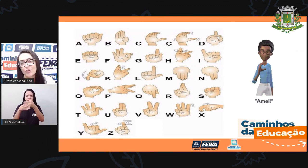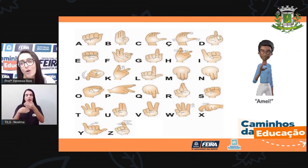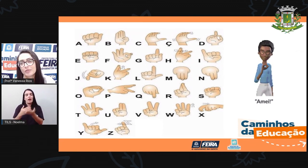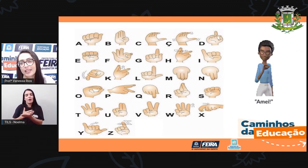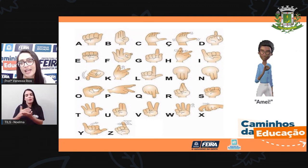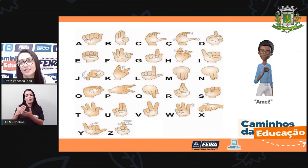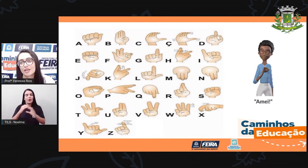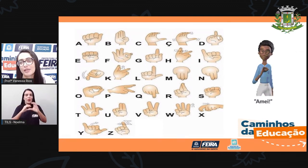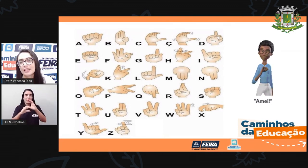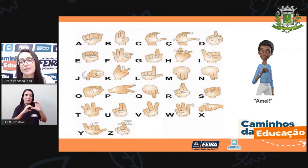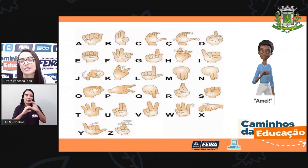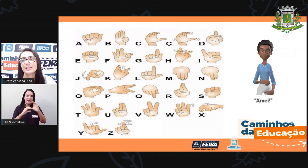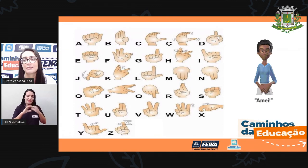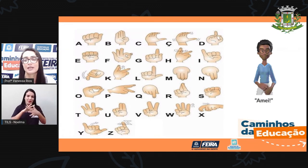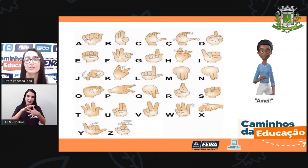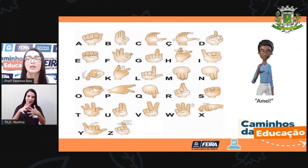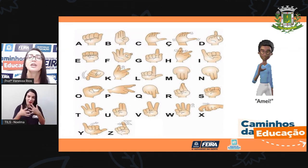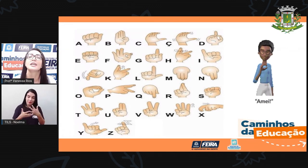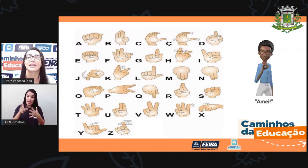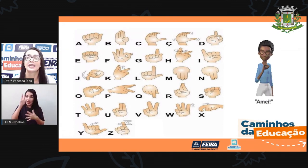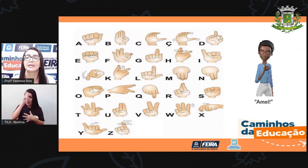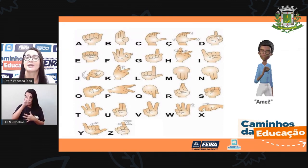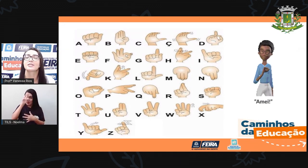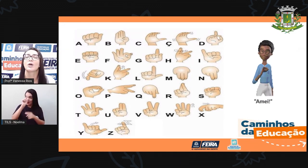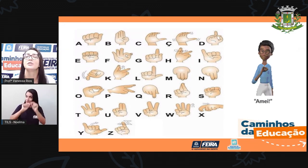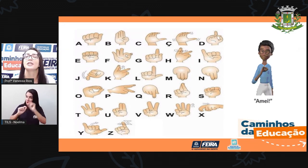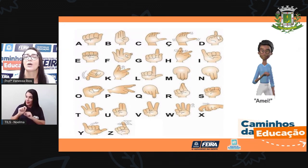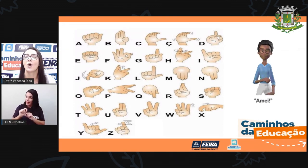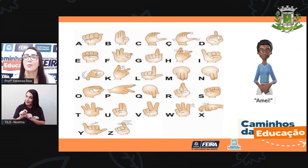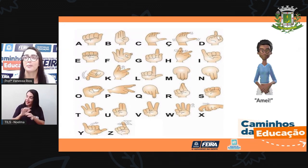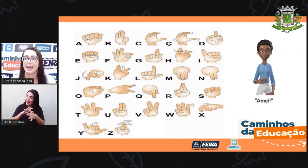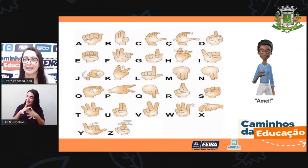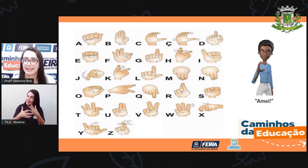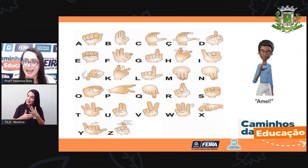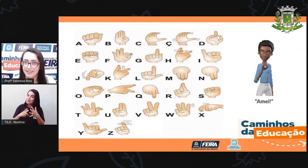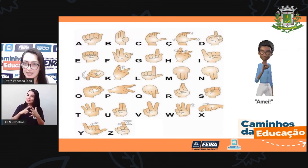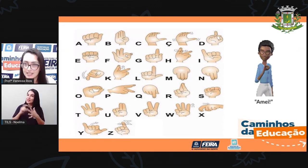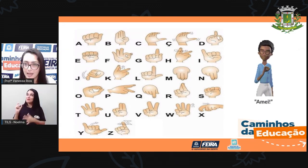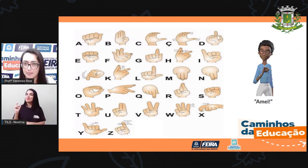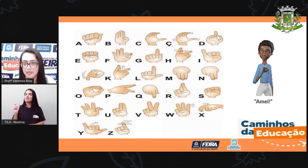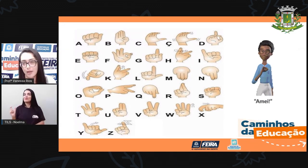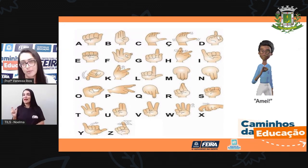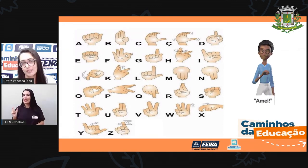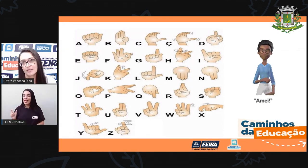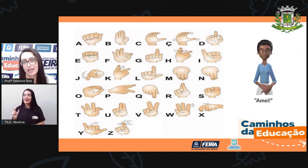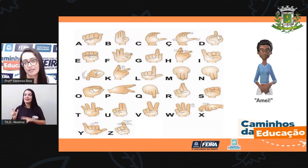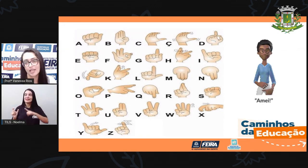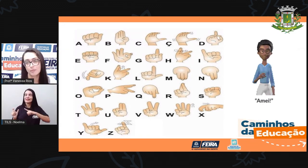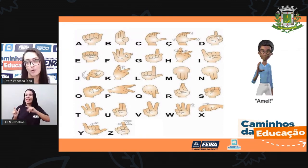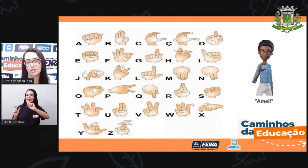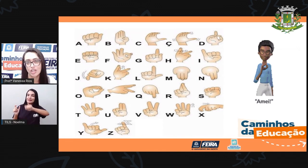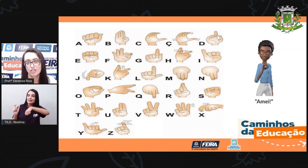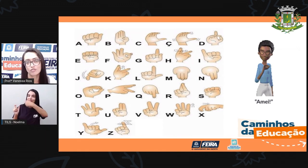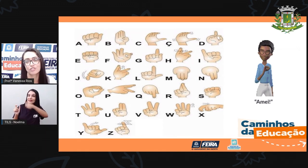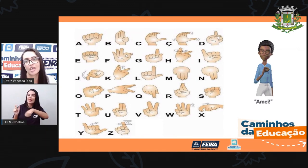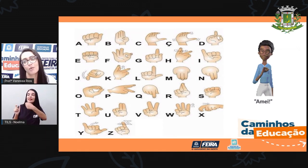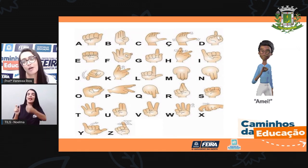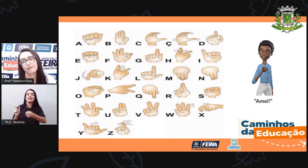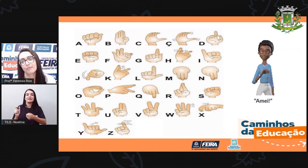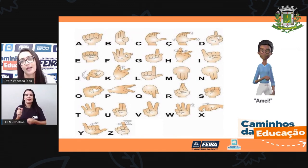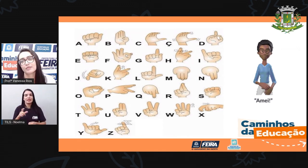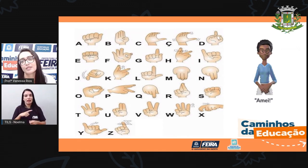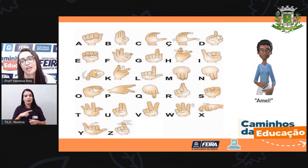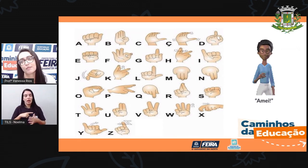processo de comunicação em Libras. Lembrando que Libras se comunica com palavras que são representadas aí por gestos, né?